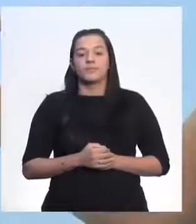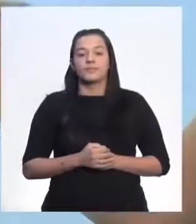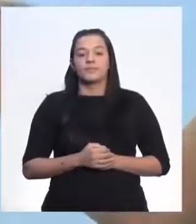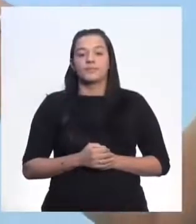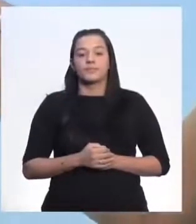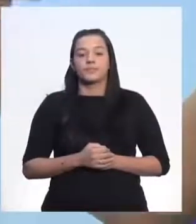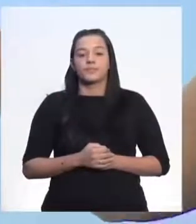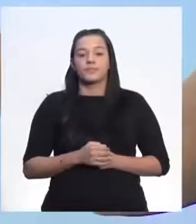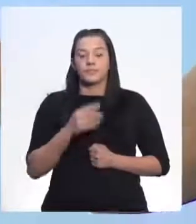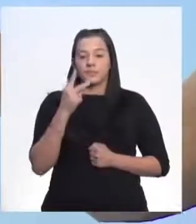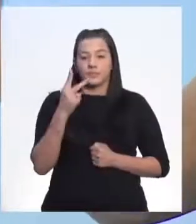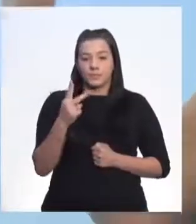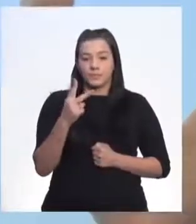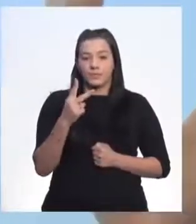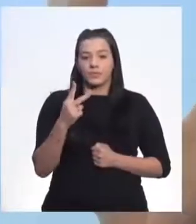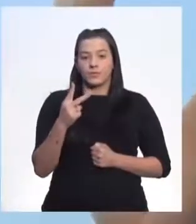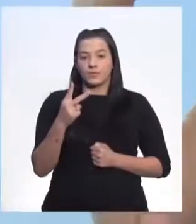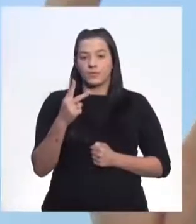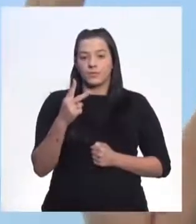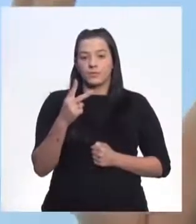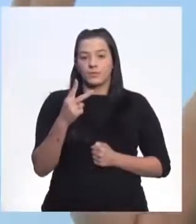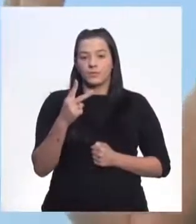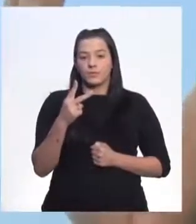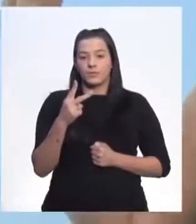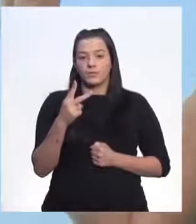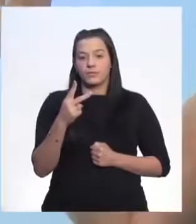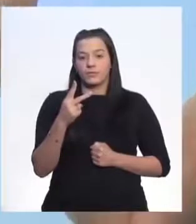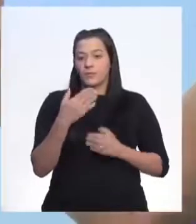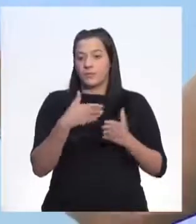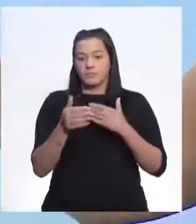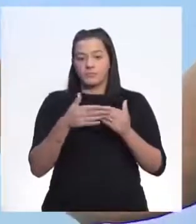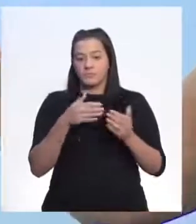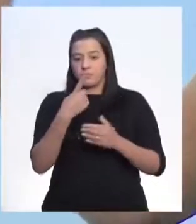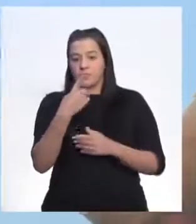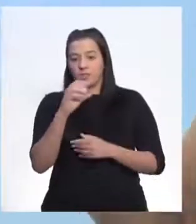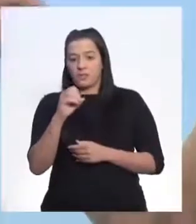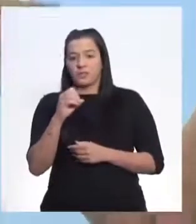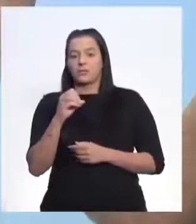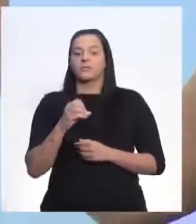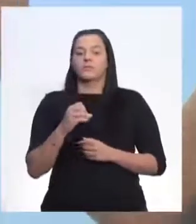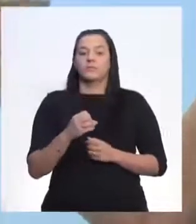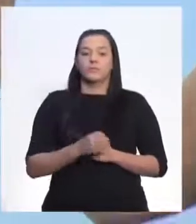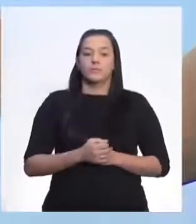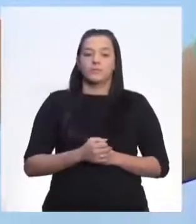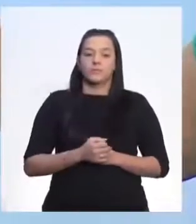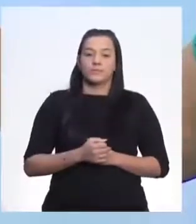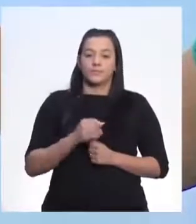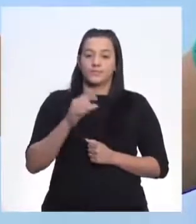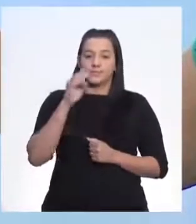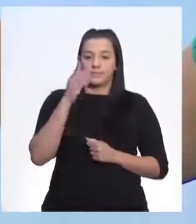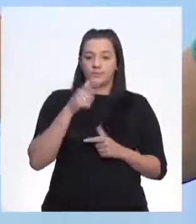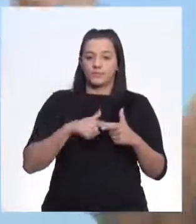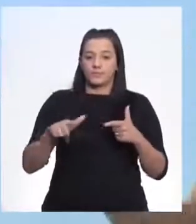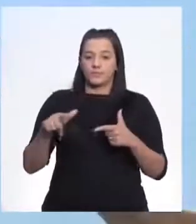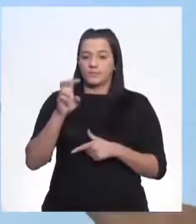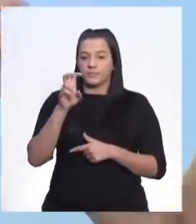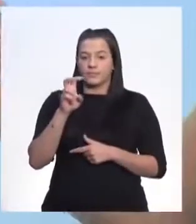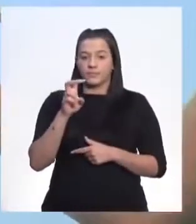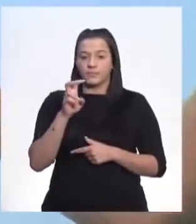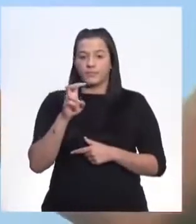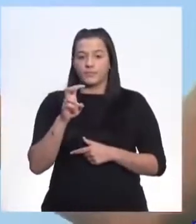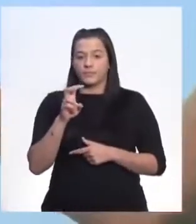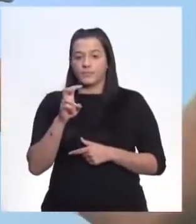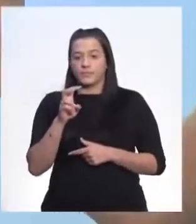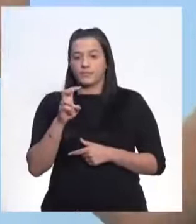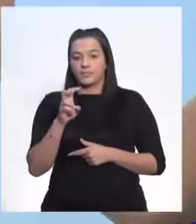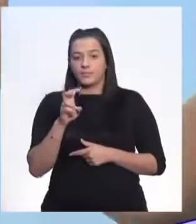simplificar o 2 com o 10 ou com o 8, como você preferir. Eu vou no 10. 10 dividido por 2 dá 5 e